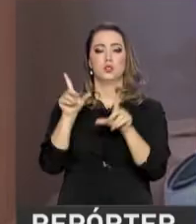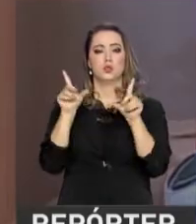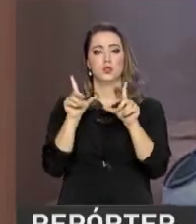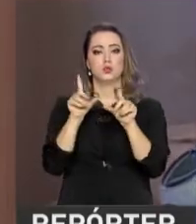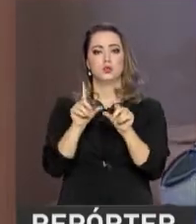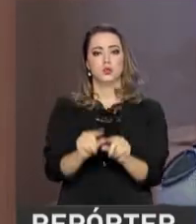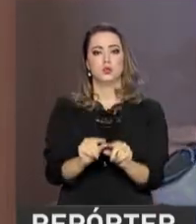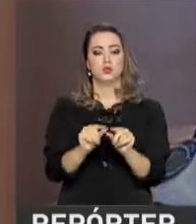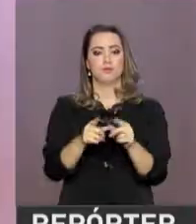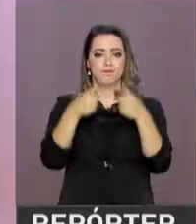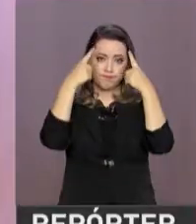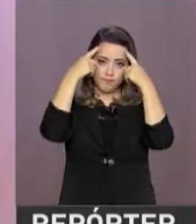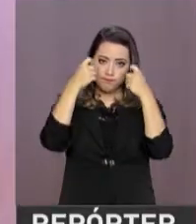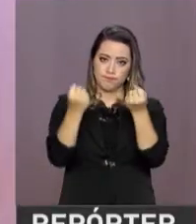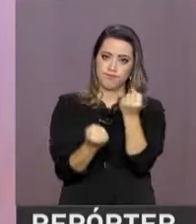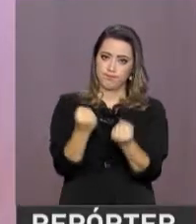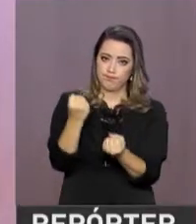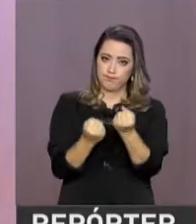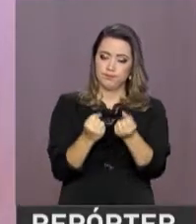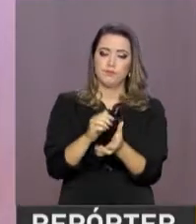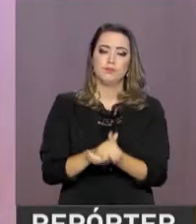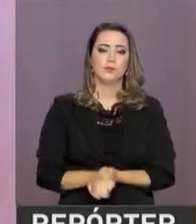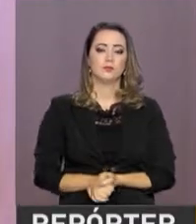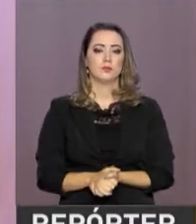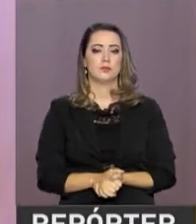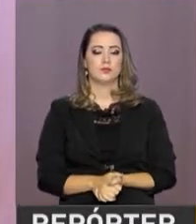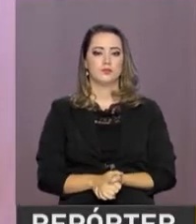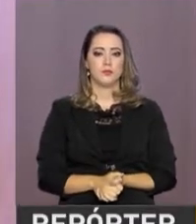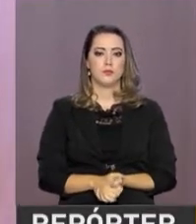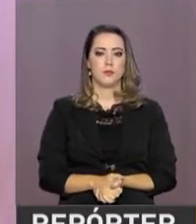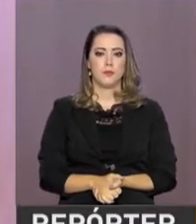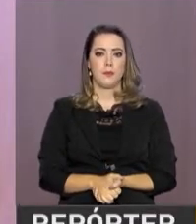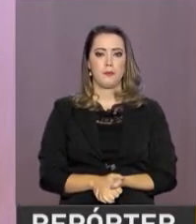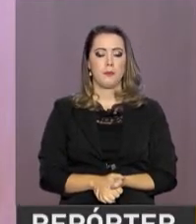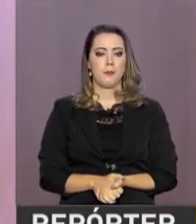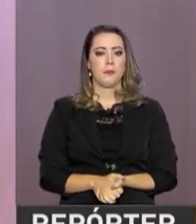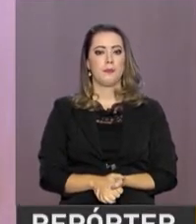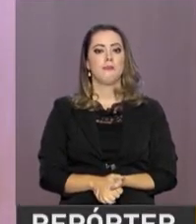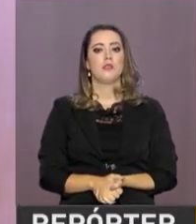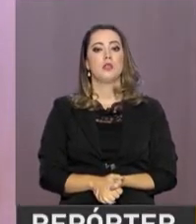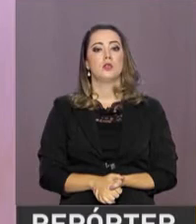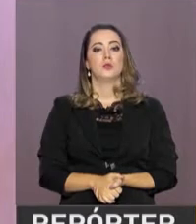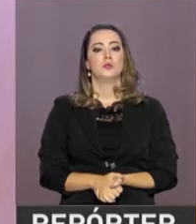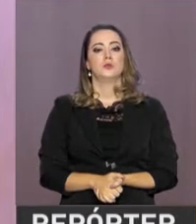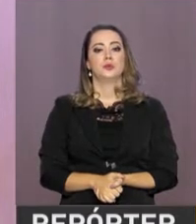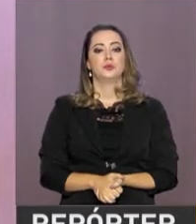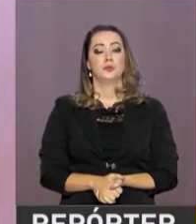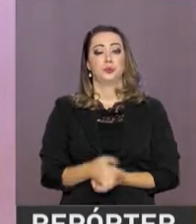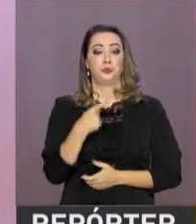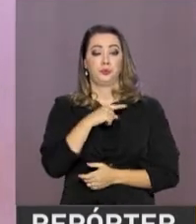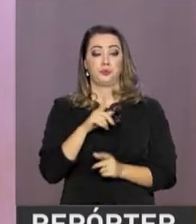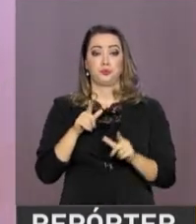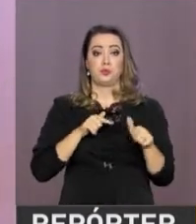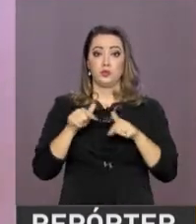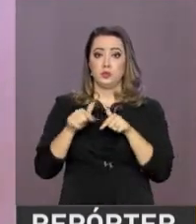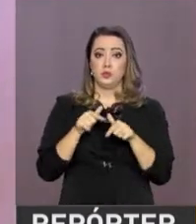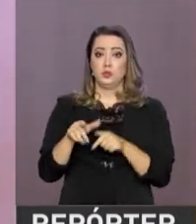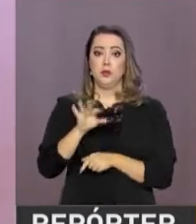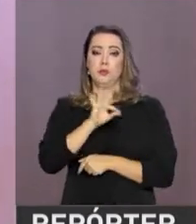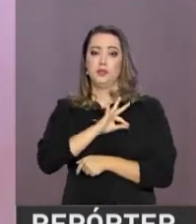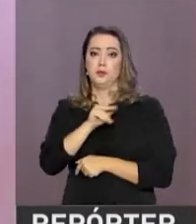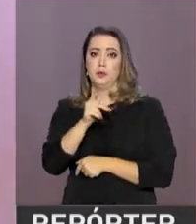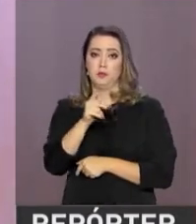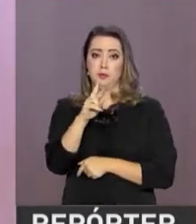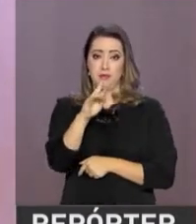menos violentos durante parte das autuações da atuação da prf ela trabalha com trechos críticos aqui são alguns